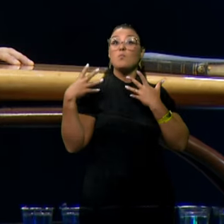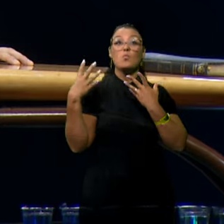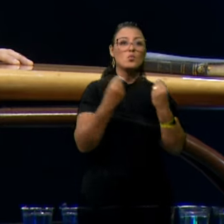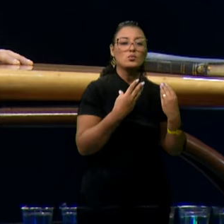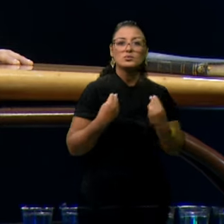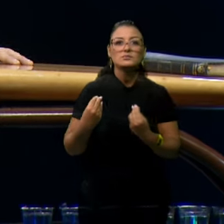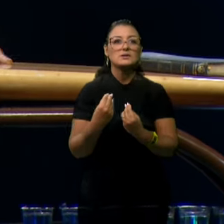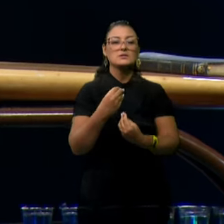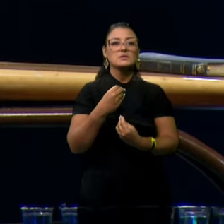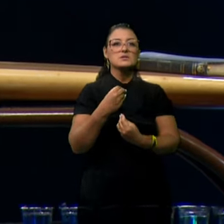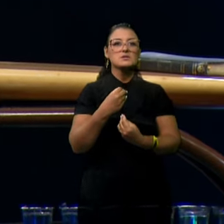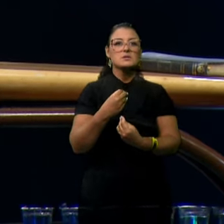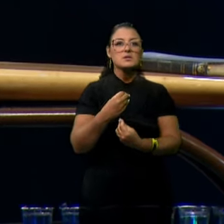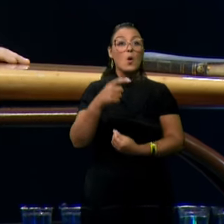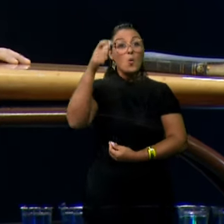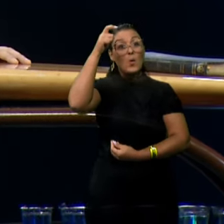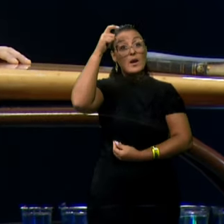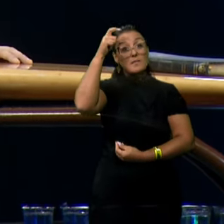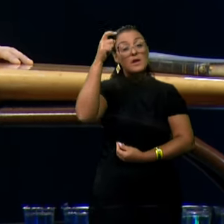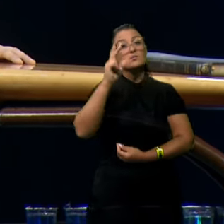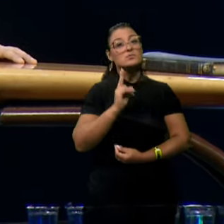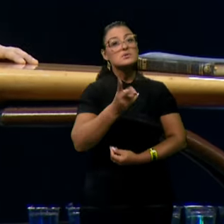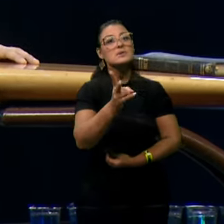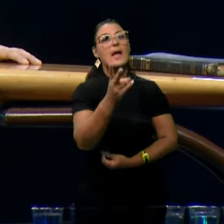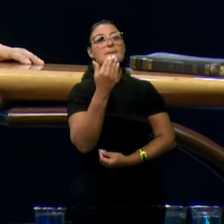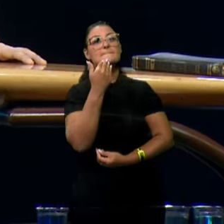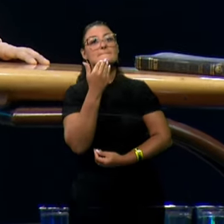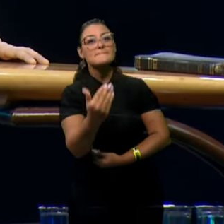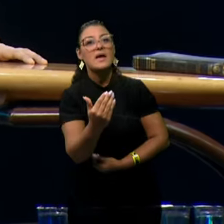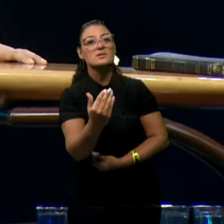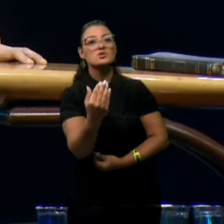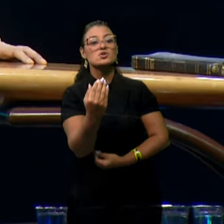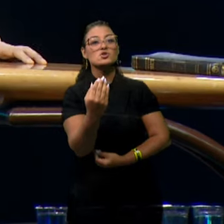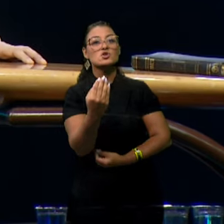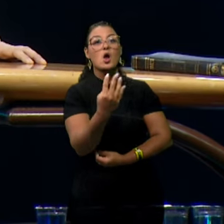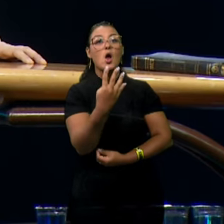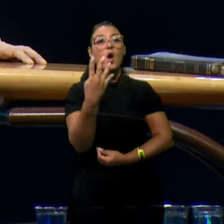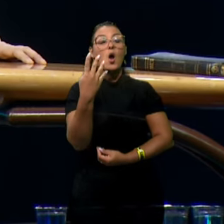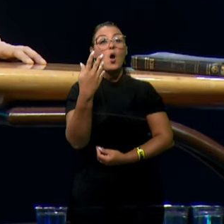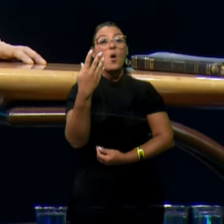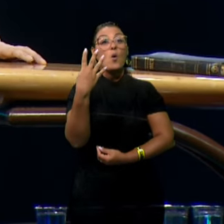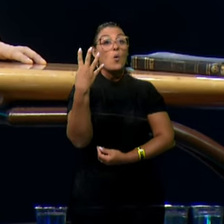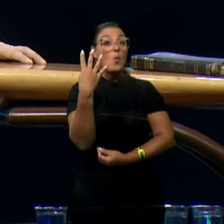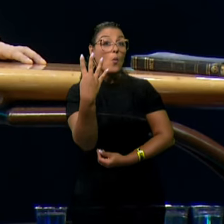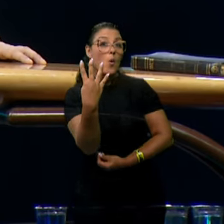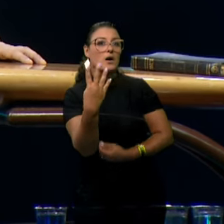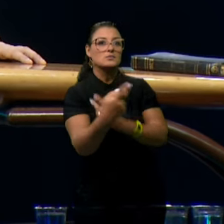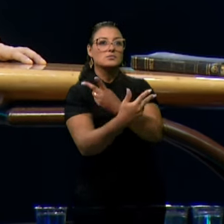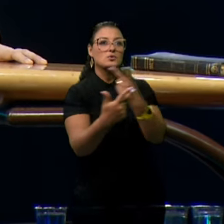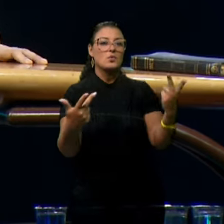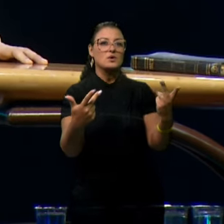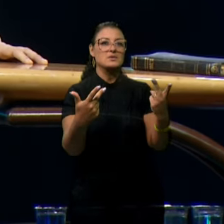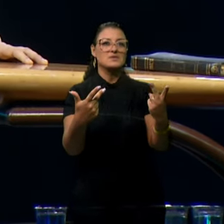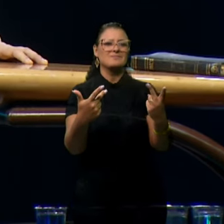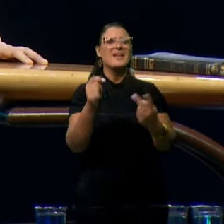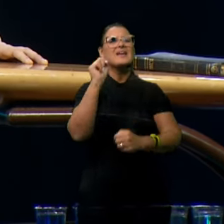o inimigo vai pedir quatro coisas de vocês Quem estava aqui no Congresso Profético